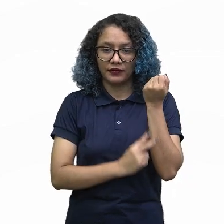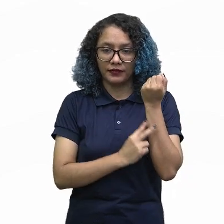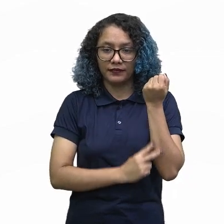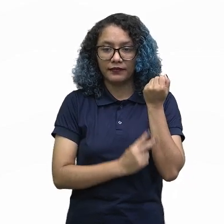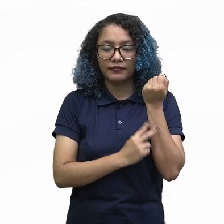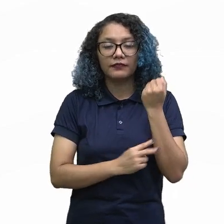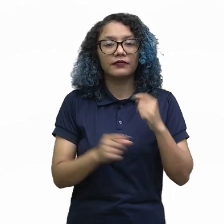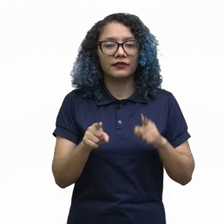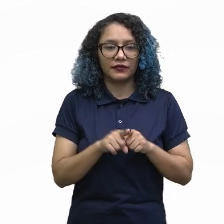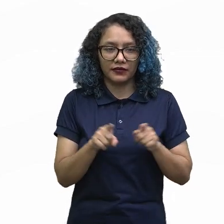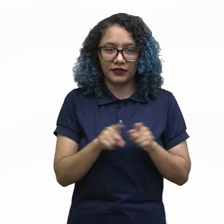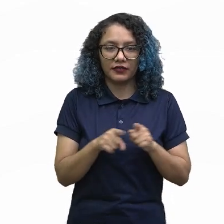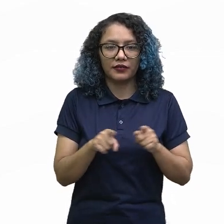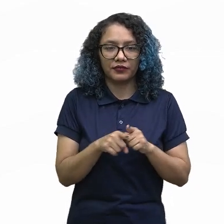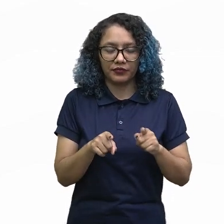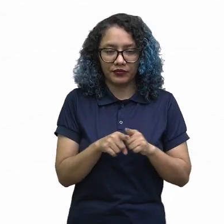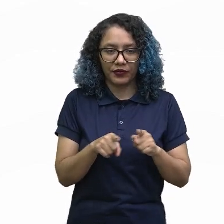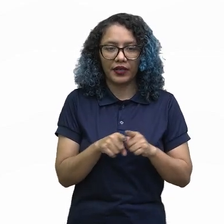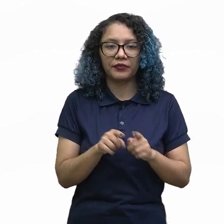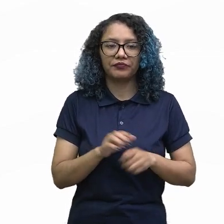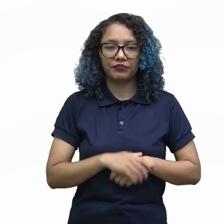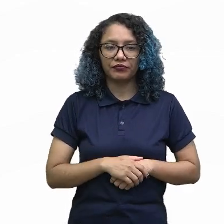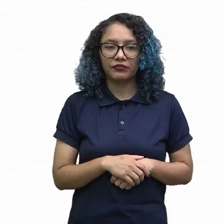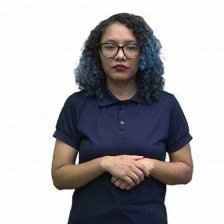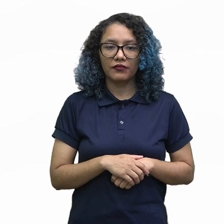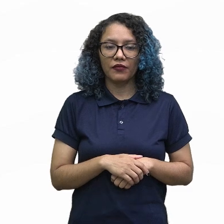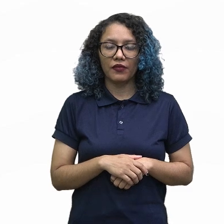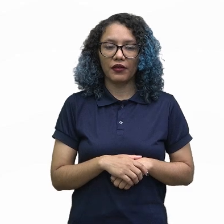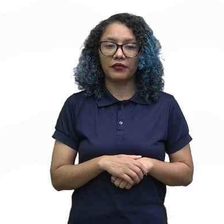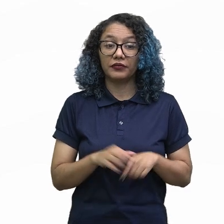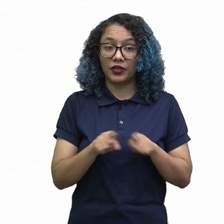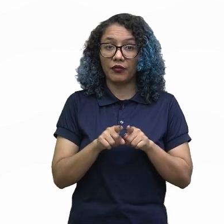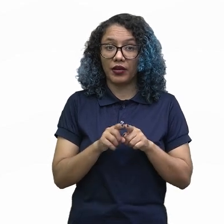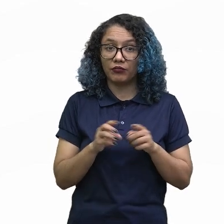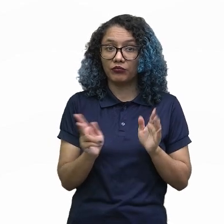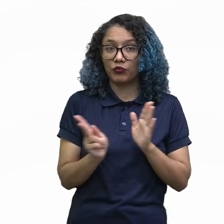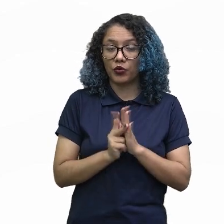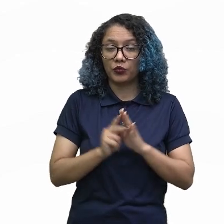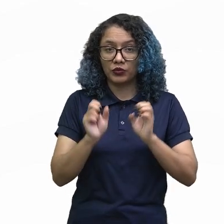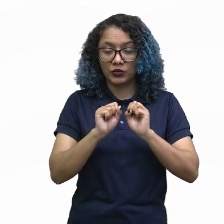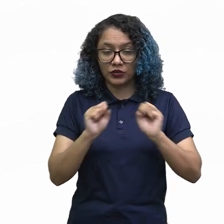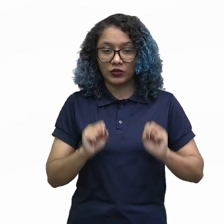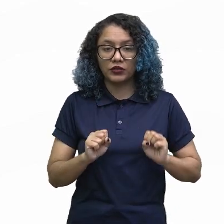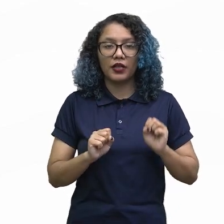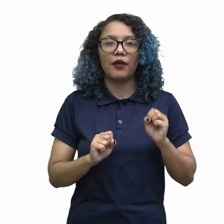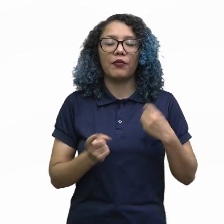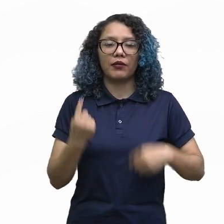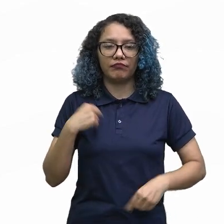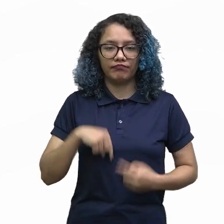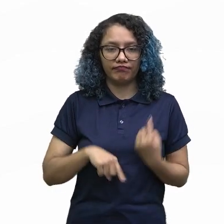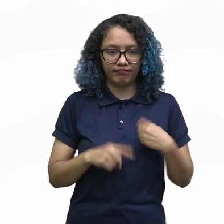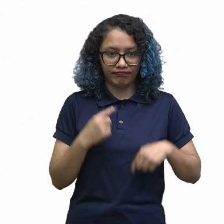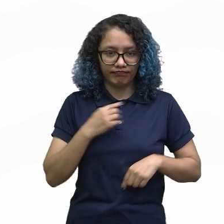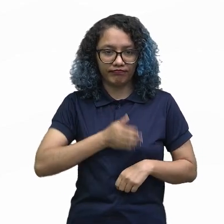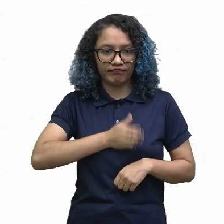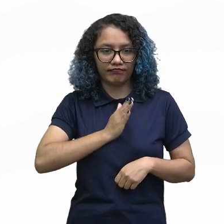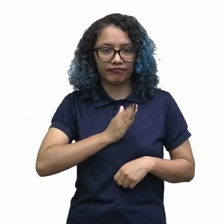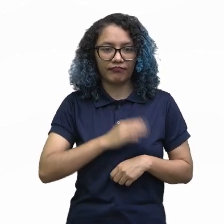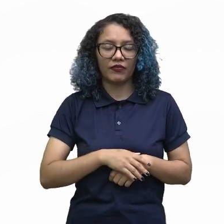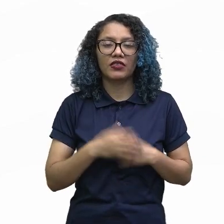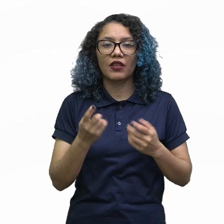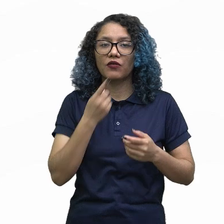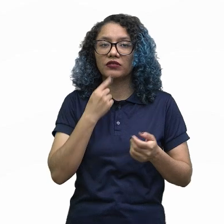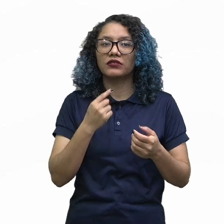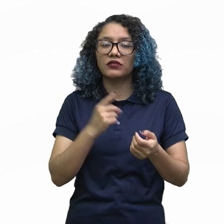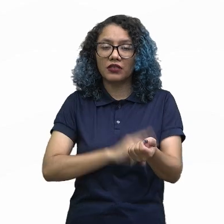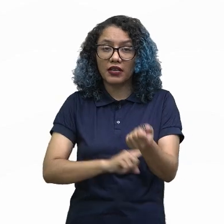são componentes ali do sistema cardiovascular. O sangue circula dentro de vasos sanguíneos, né? Para que esse sangue possa